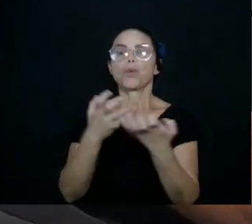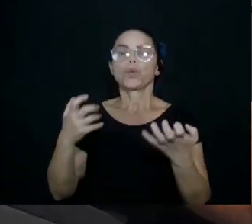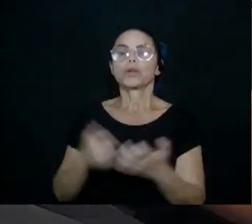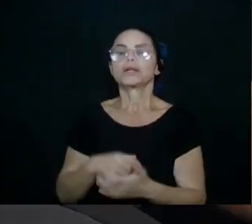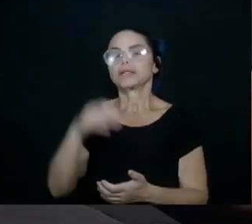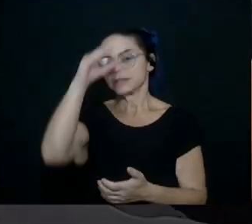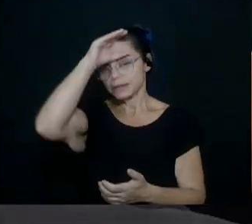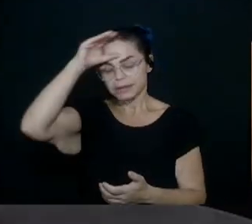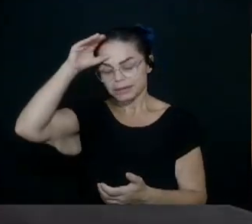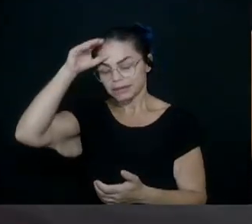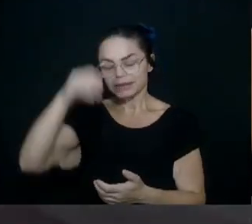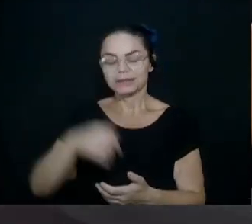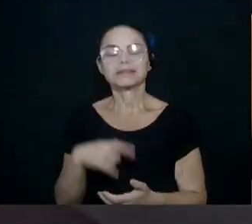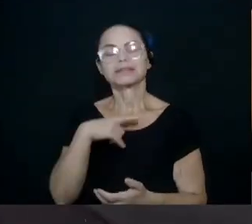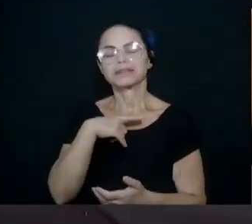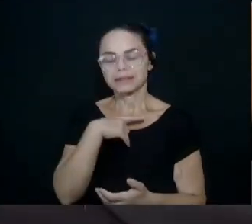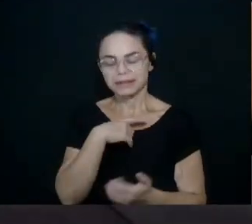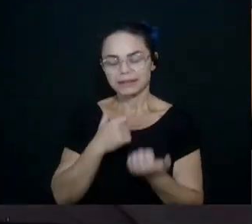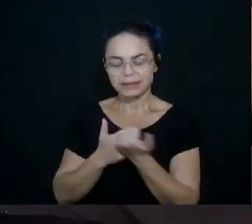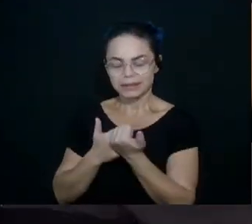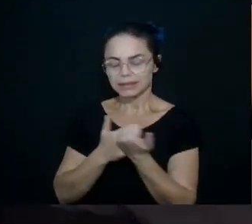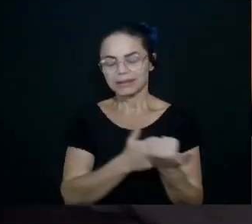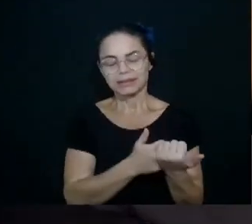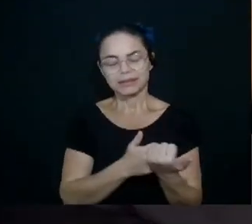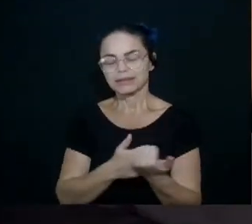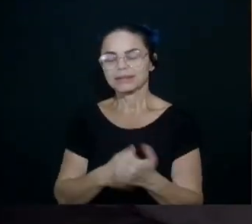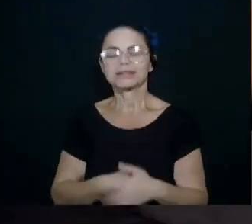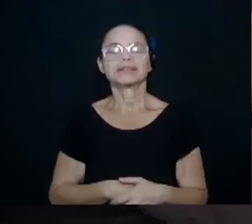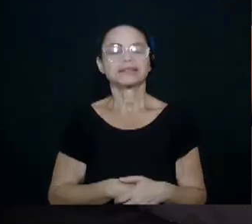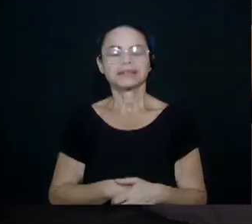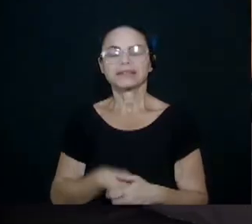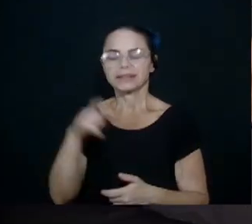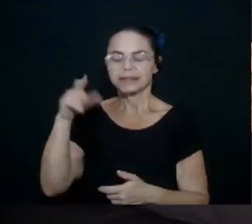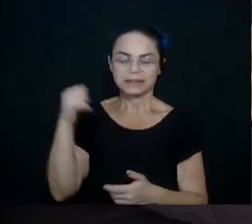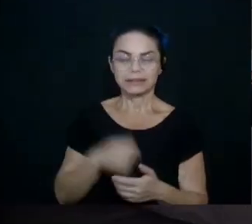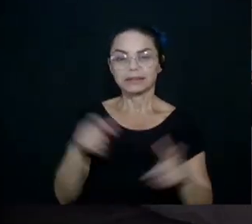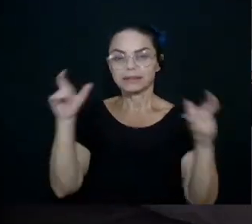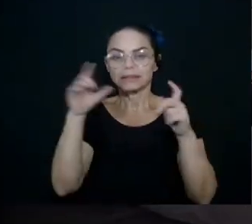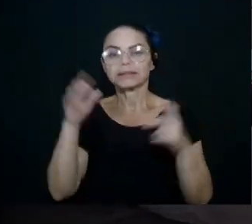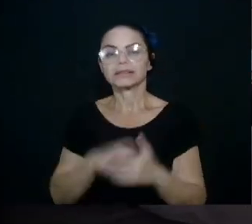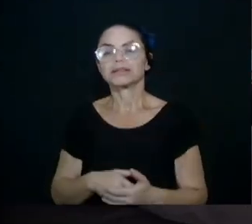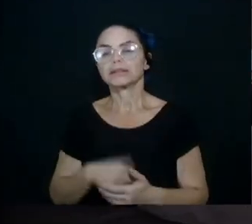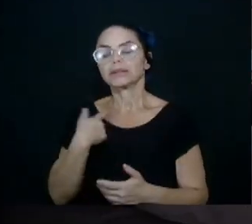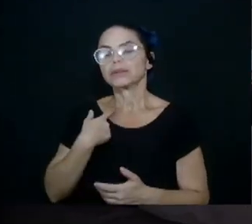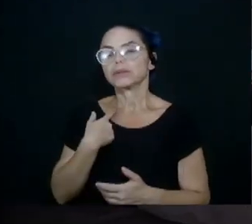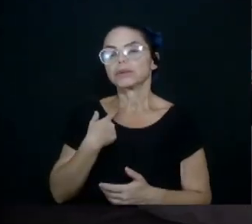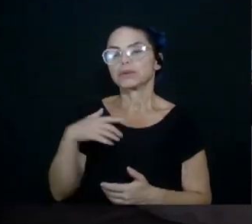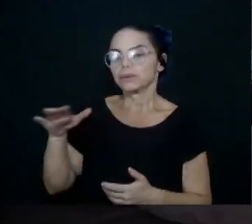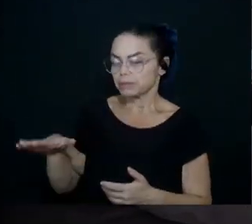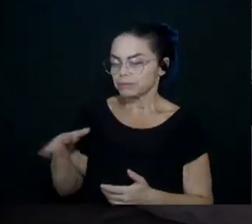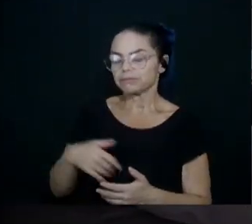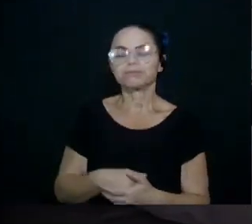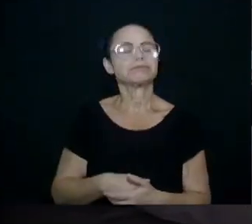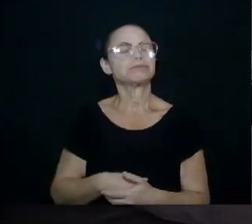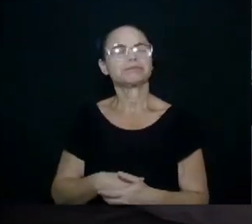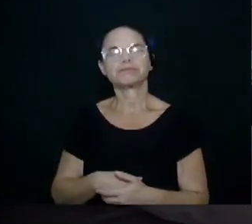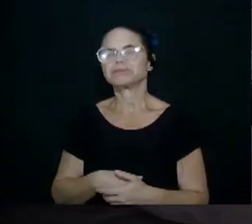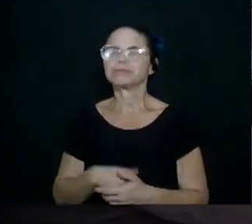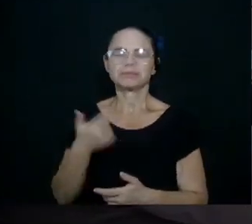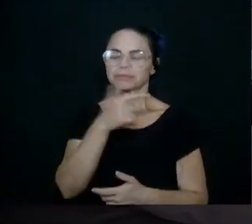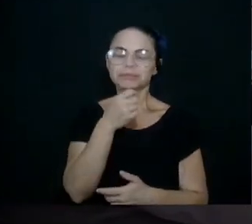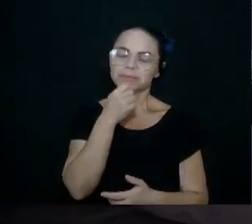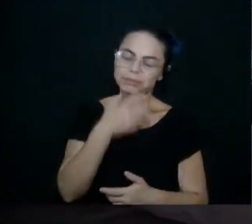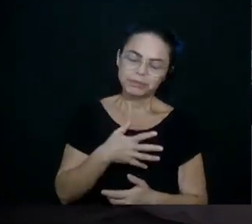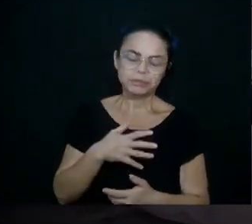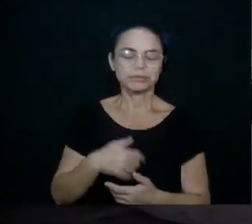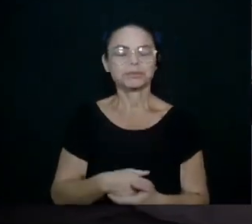Então, a gente teve esse apoio e eu optei por chamar a atenção pelo preço. Como eu era pequeno, a minha estrutura não era tão boa, eu não tinha